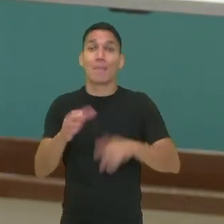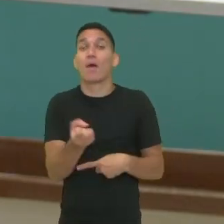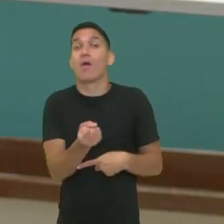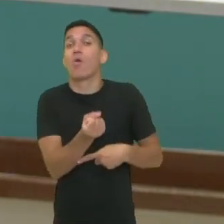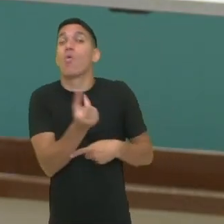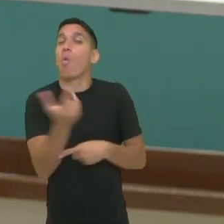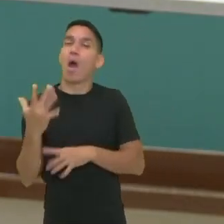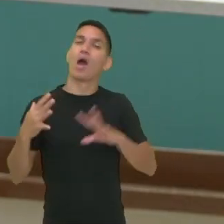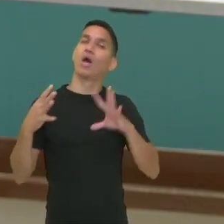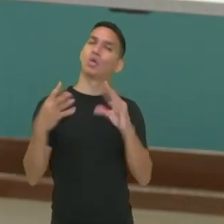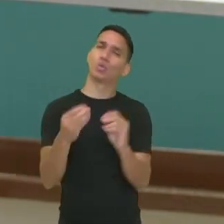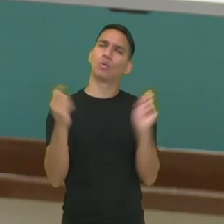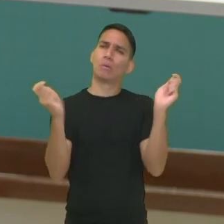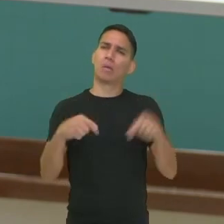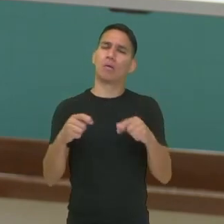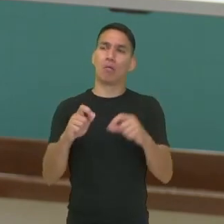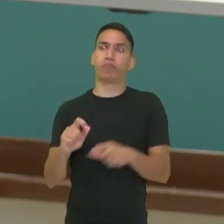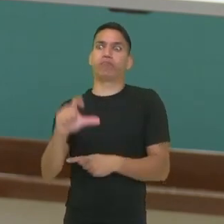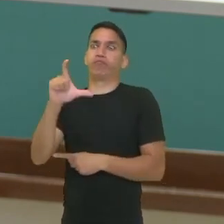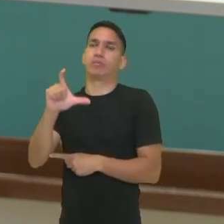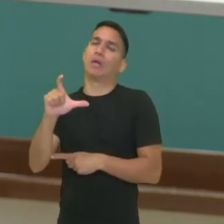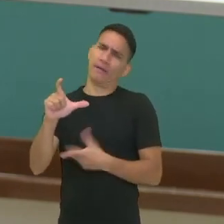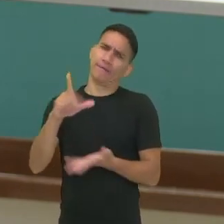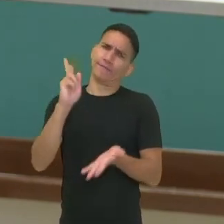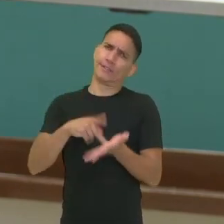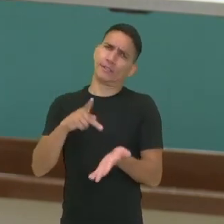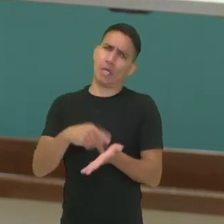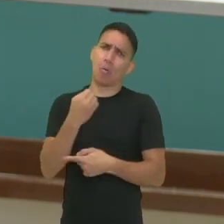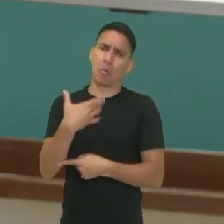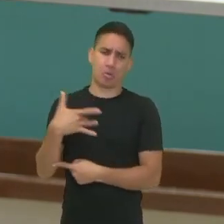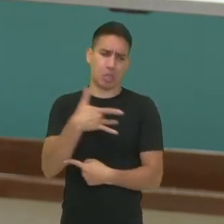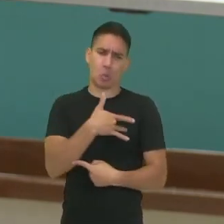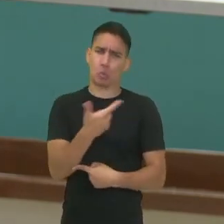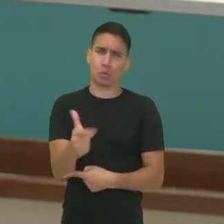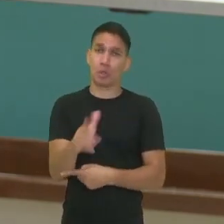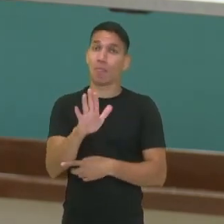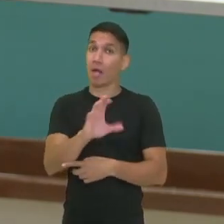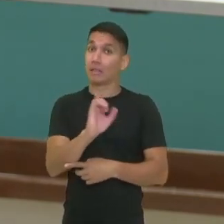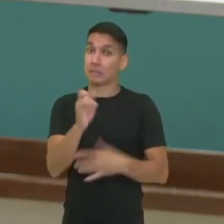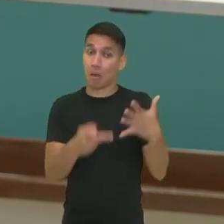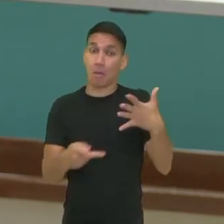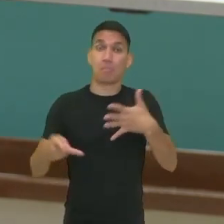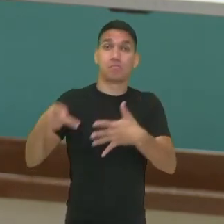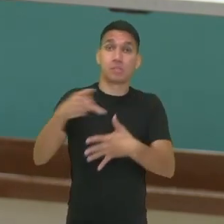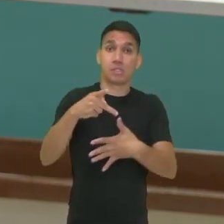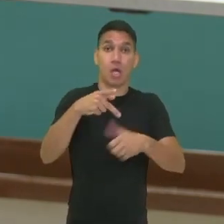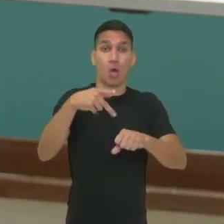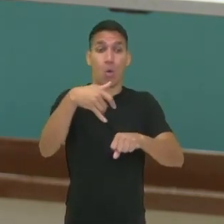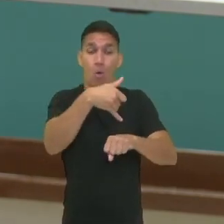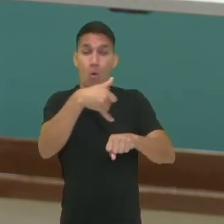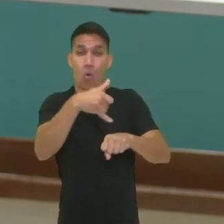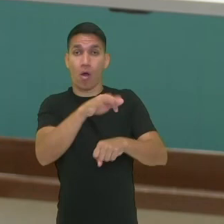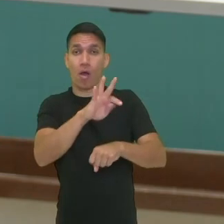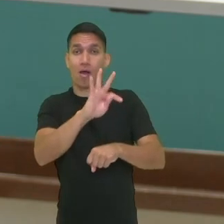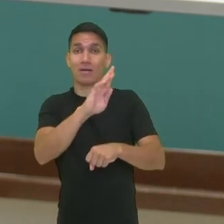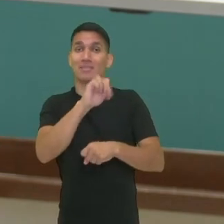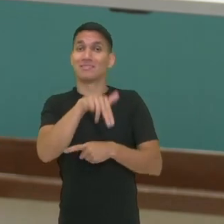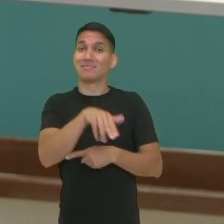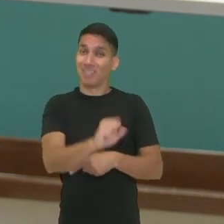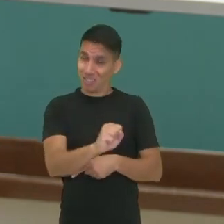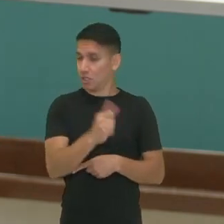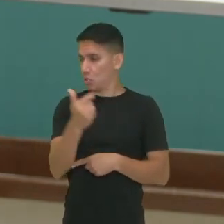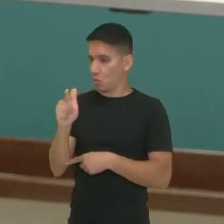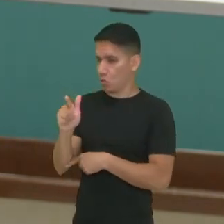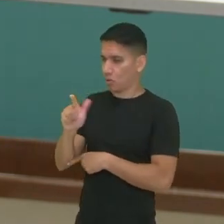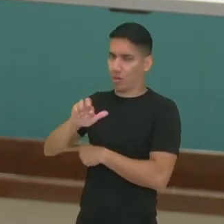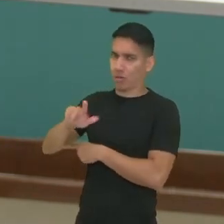é exagerado, com certeza, não vai lhe fazer bem. Mas se você tiver que priorizar uma gordura trans e uma gordura que não seja